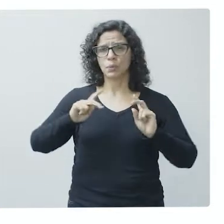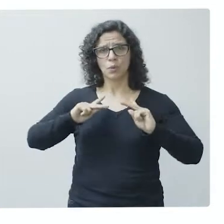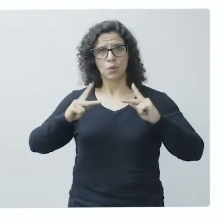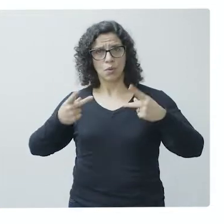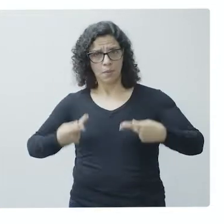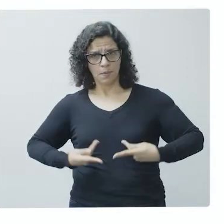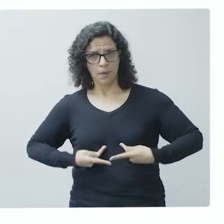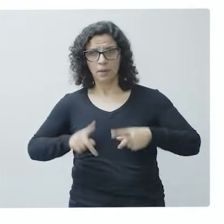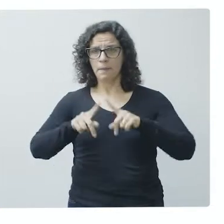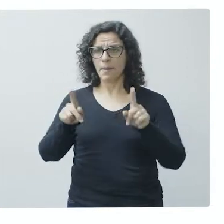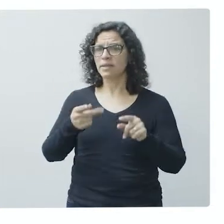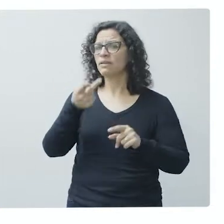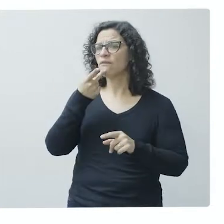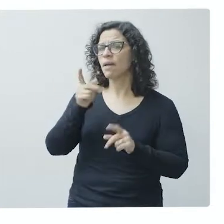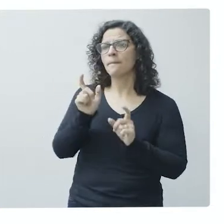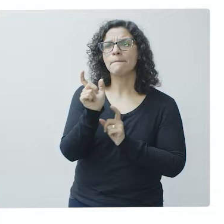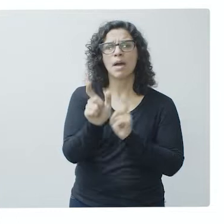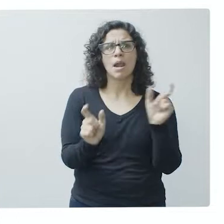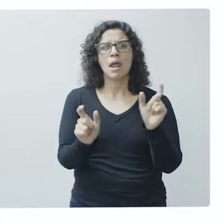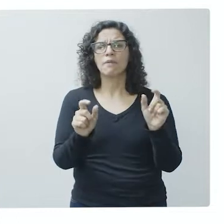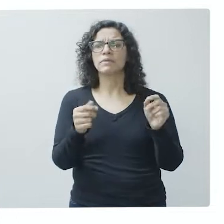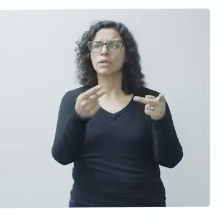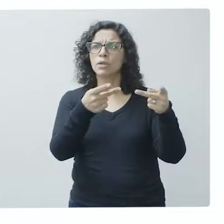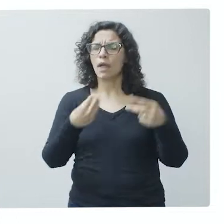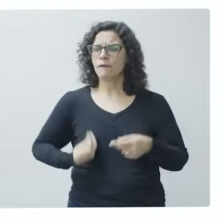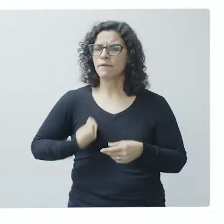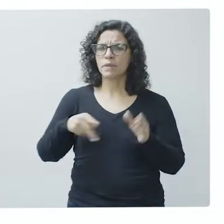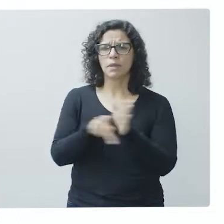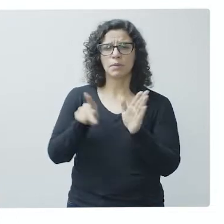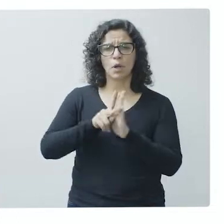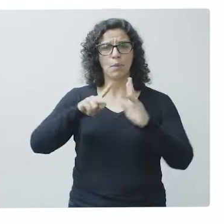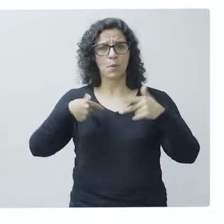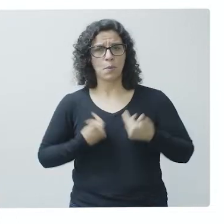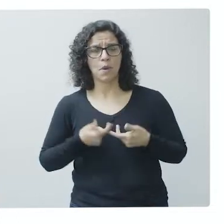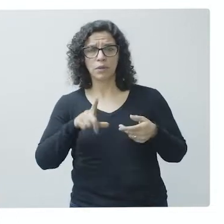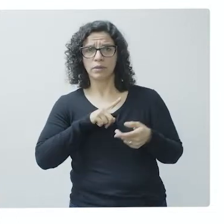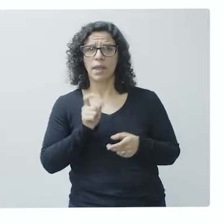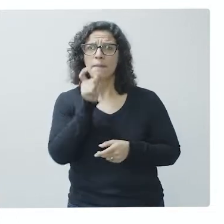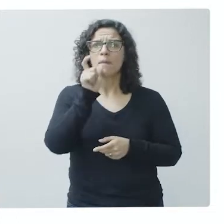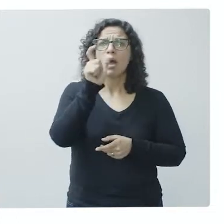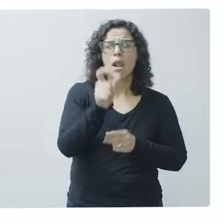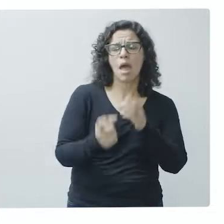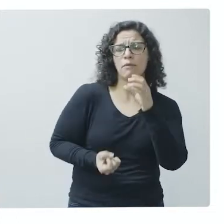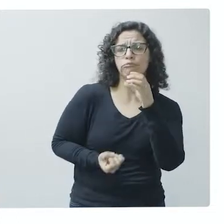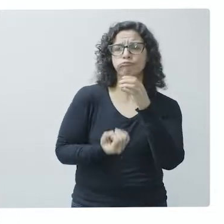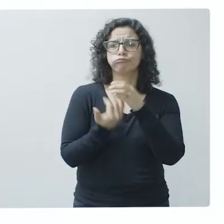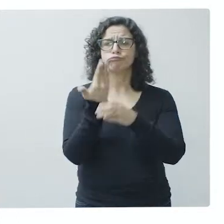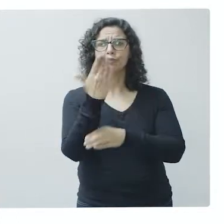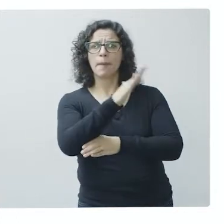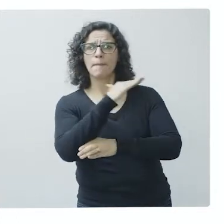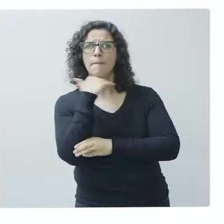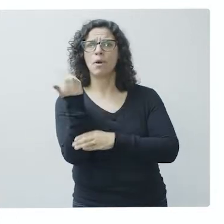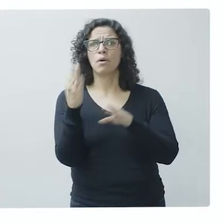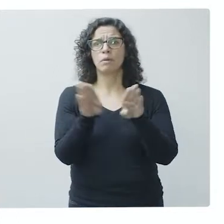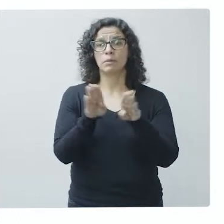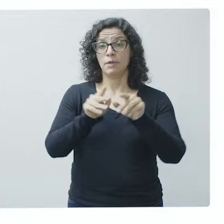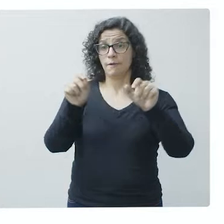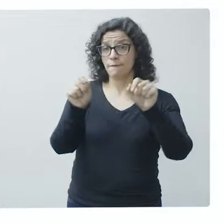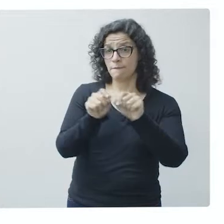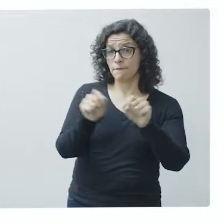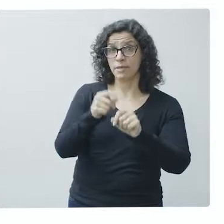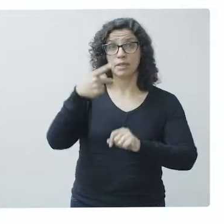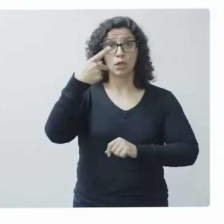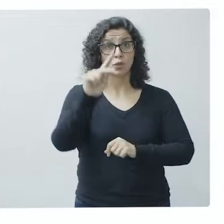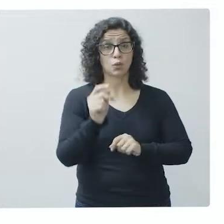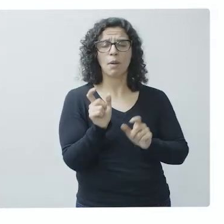dos homens, palavras com vida humana, que nascem, que crescem, que morrem. Faze a